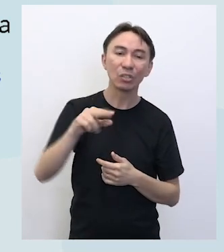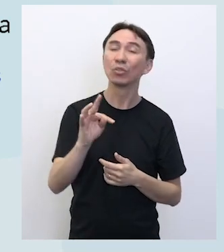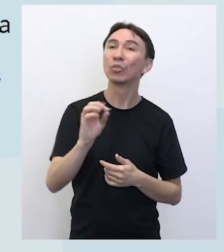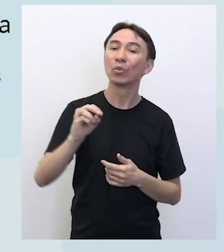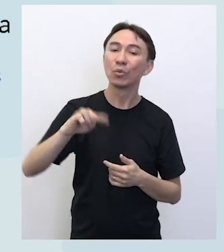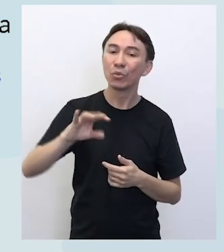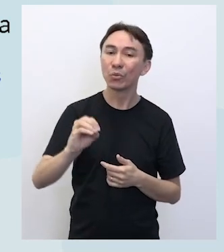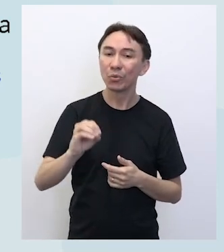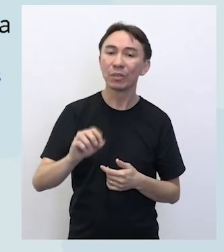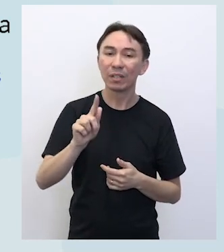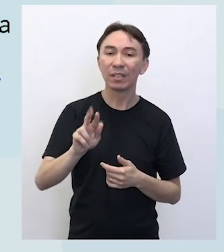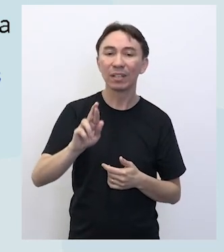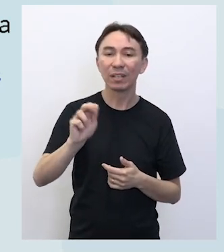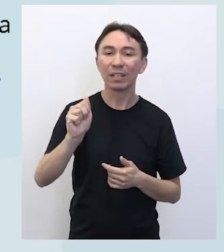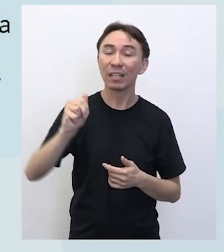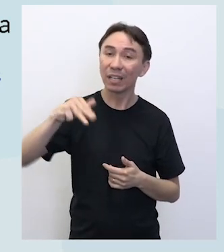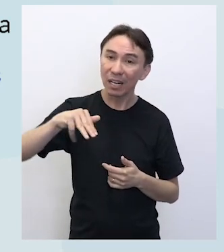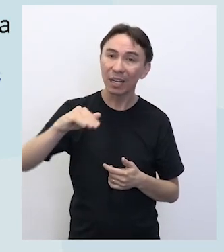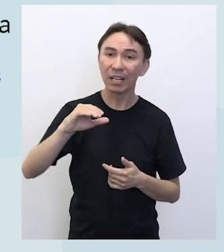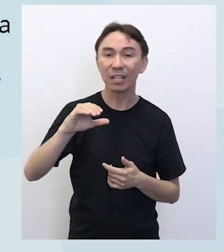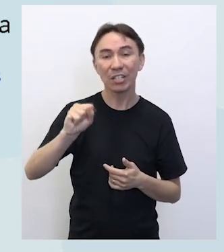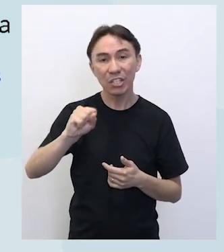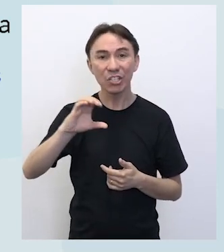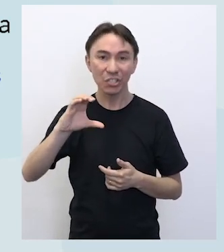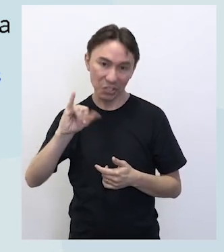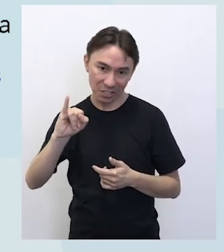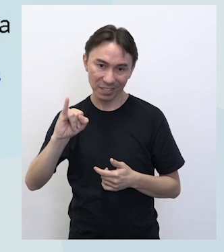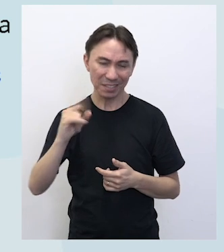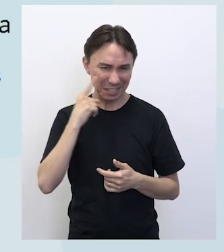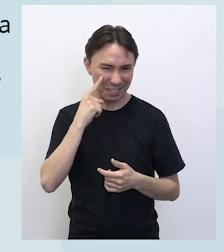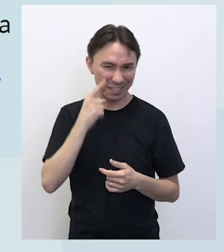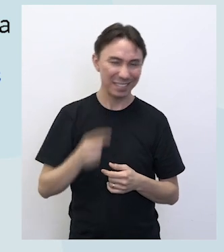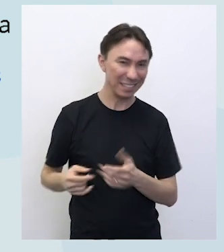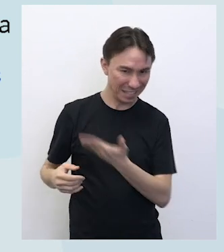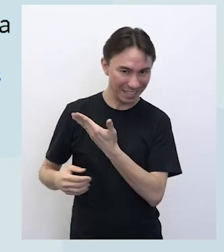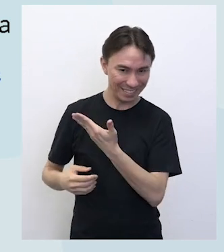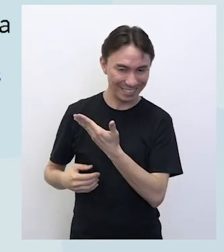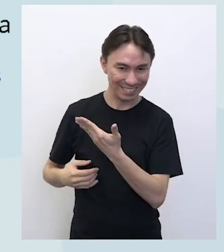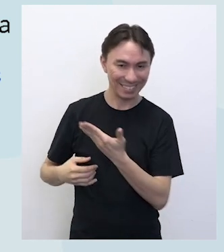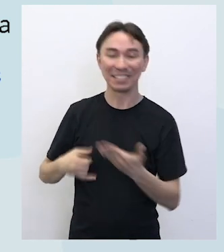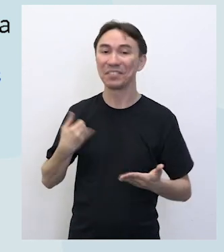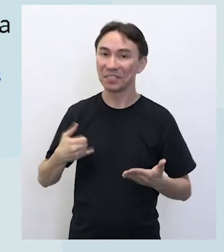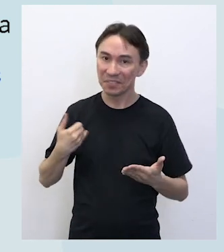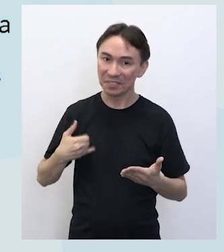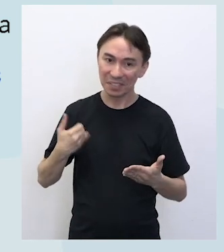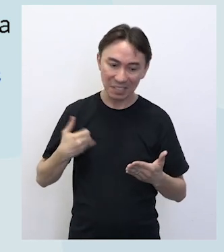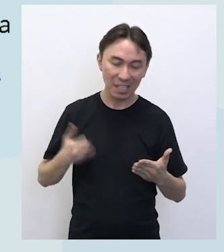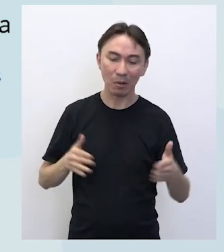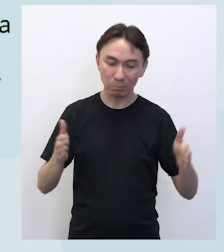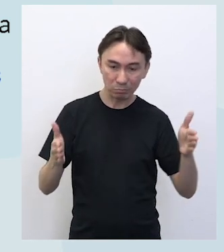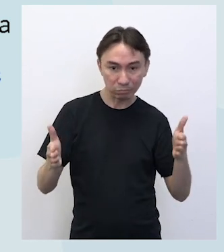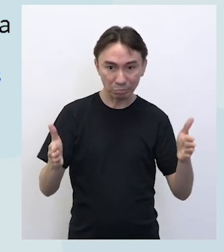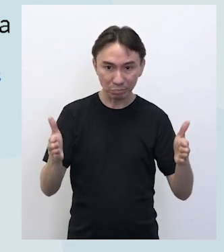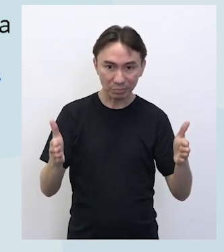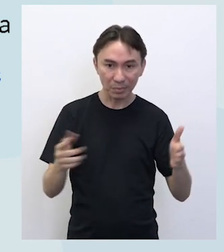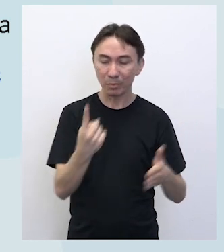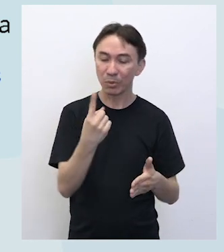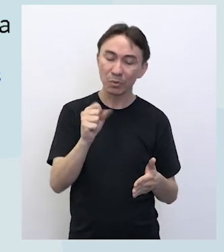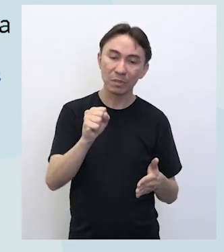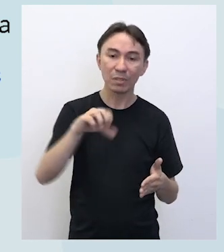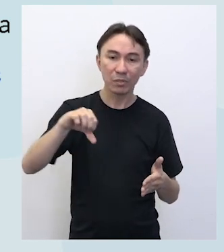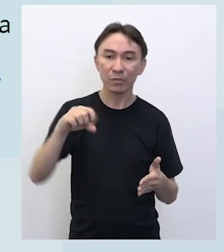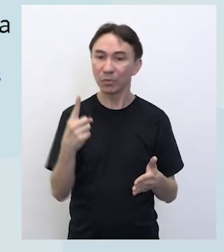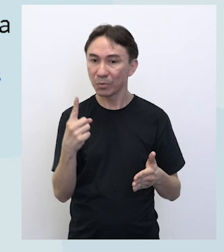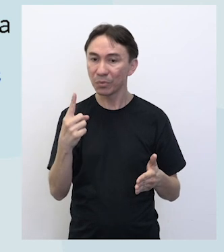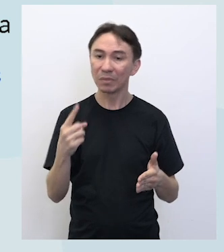ele nasceu no finalzinho do século XIX, tá aí a imagem dele para vocês verem. Ele nasce em 1891 e